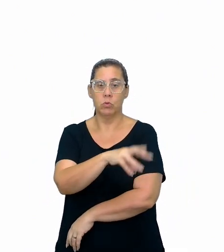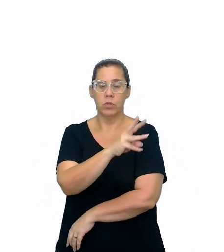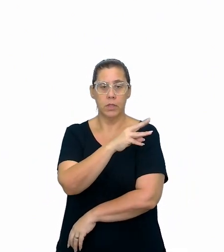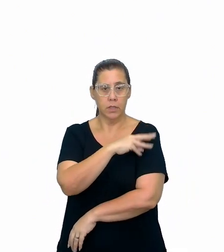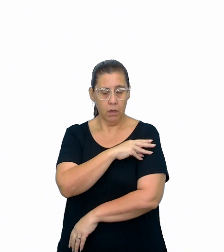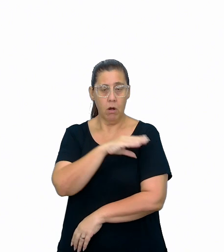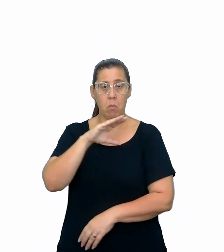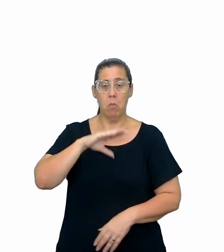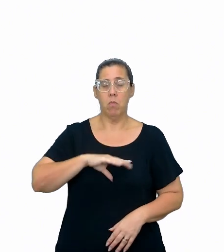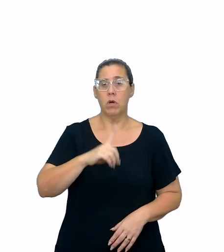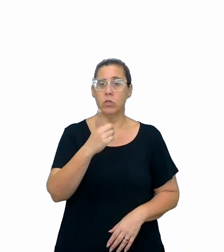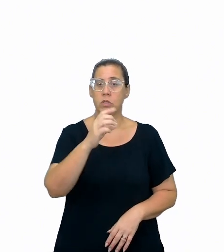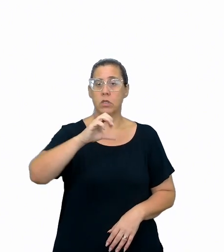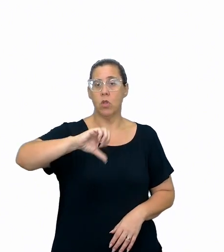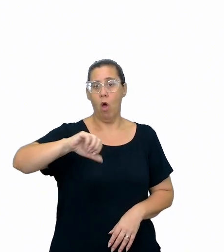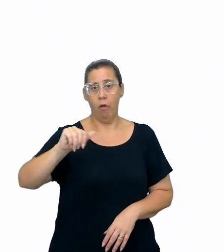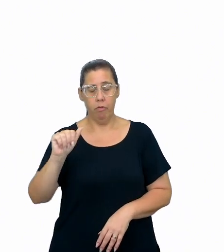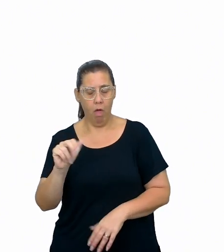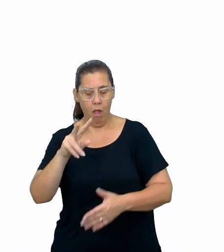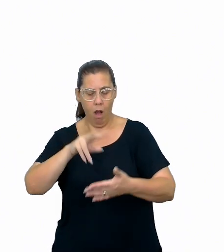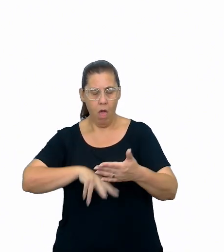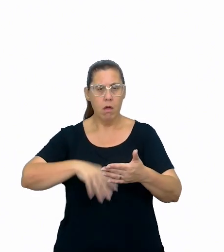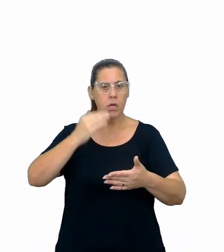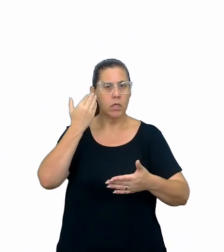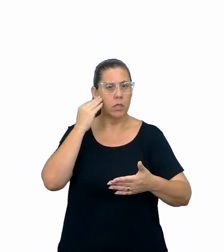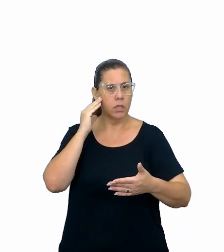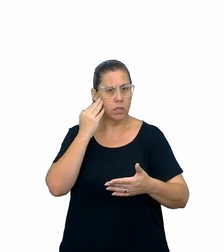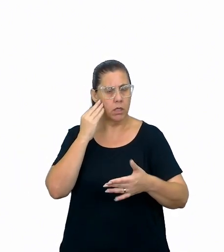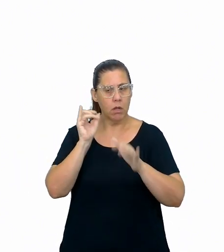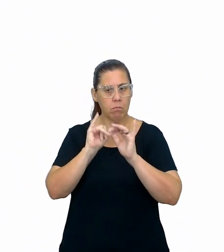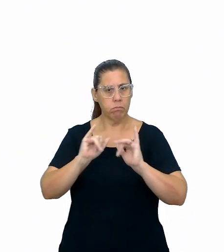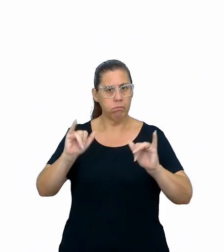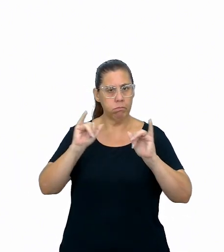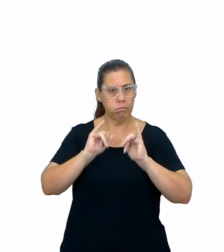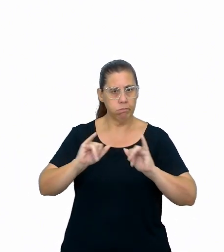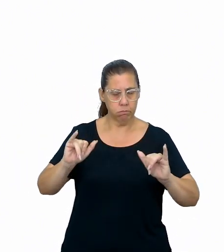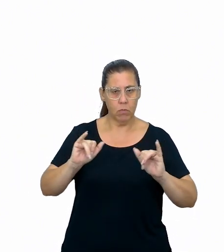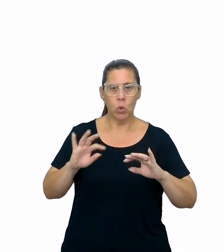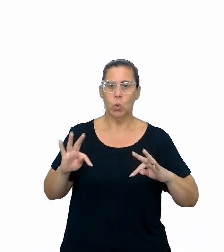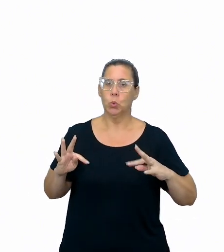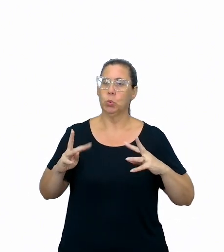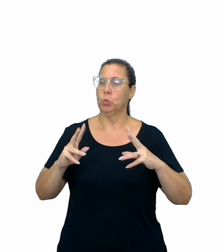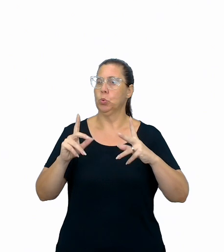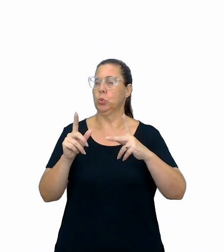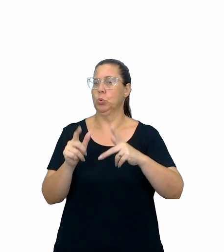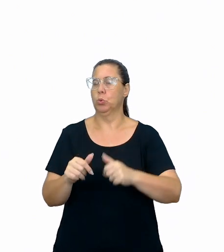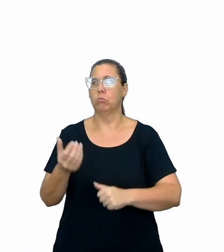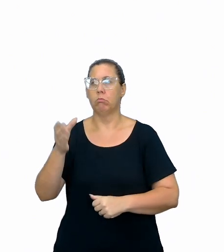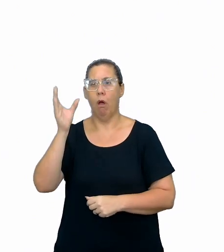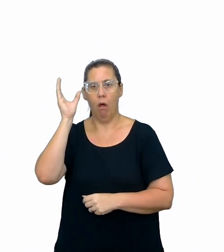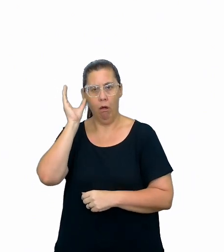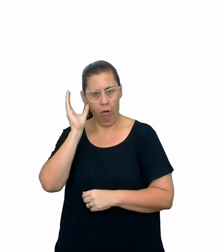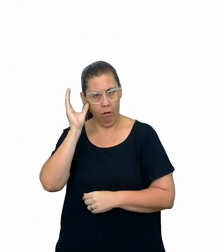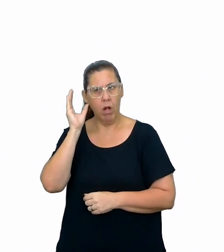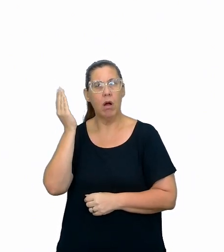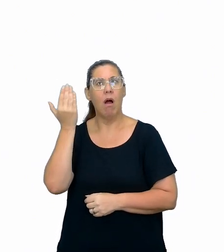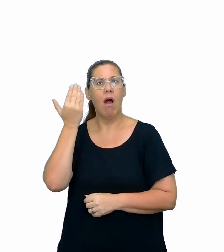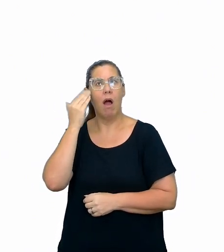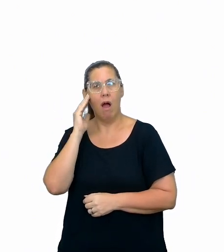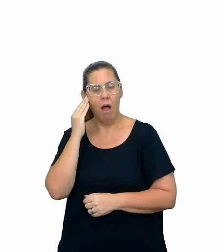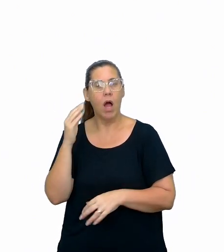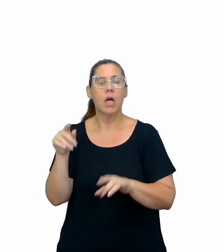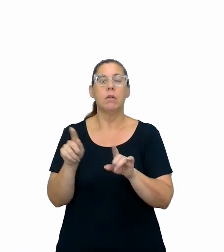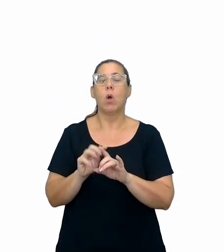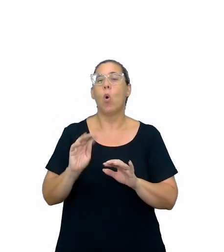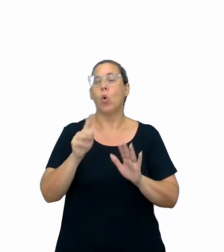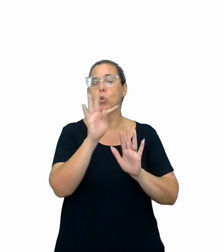língua portuguesa 19A, ler e compreender anúncios, campanhas publicitárias de conscientização, entre